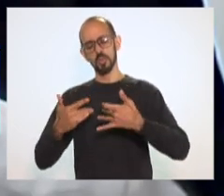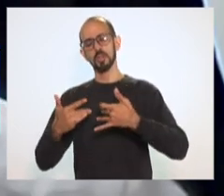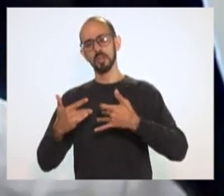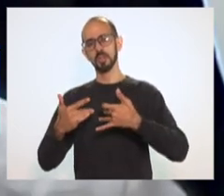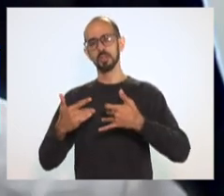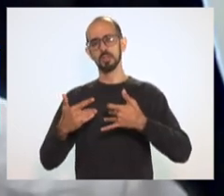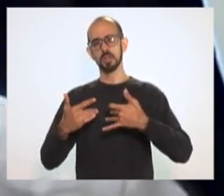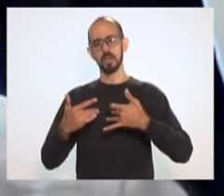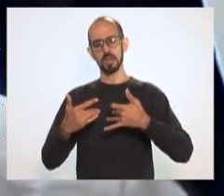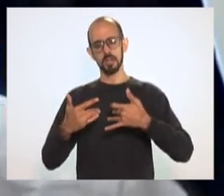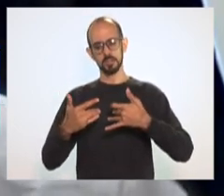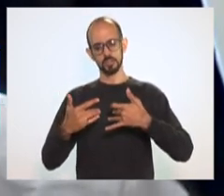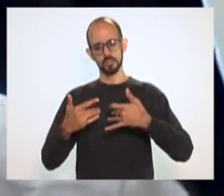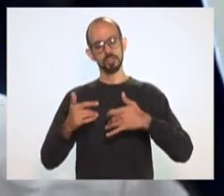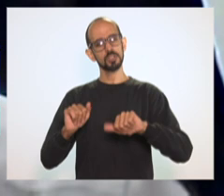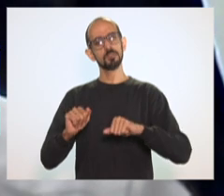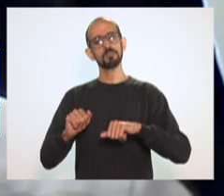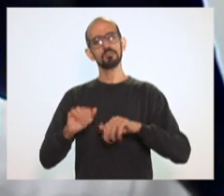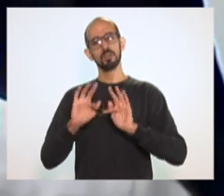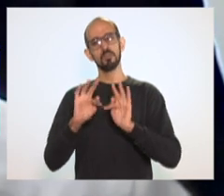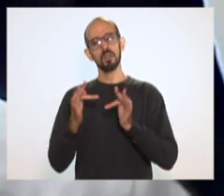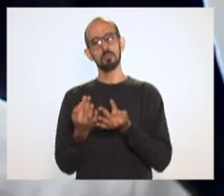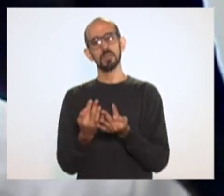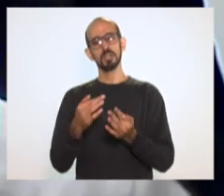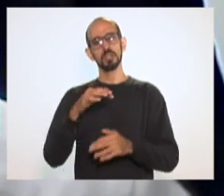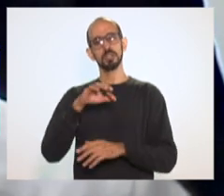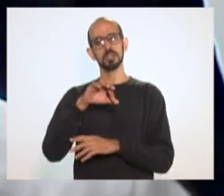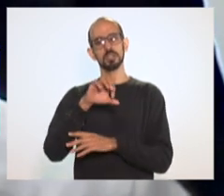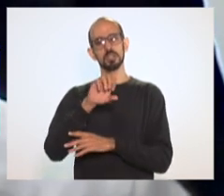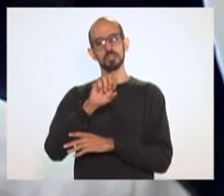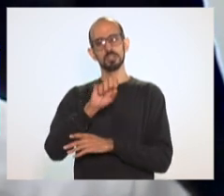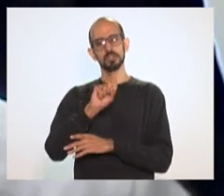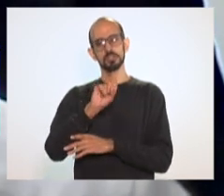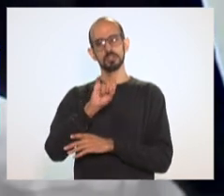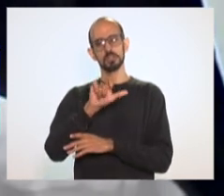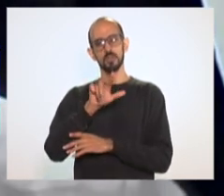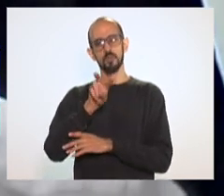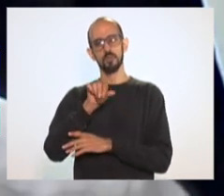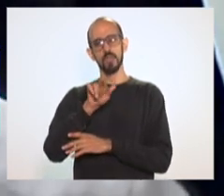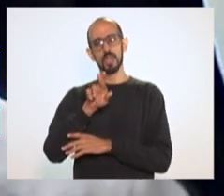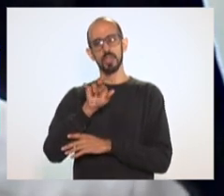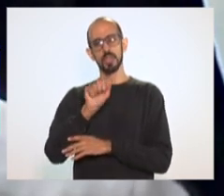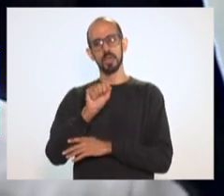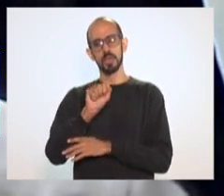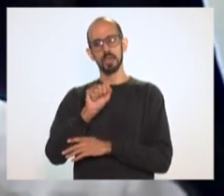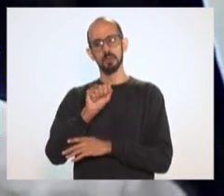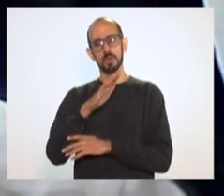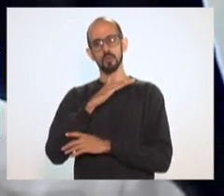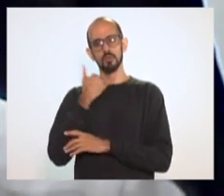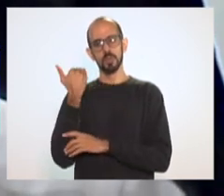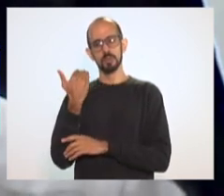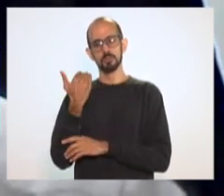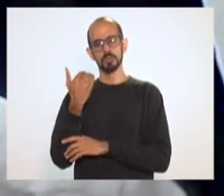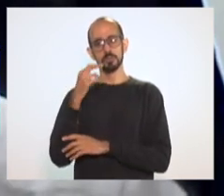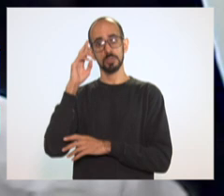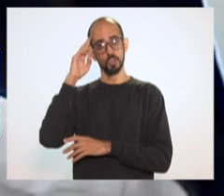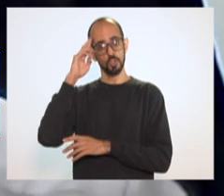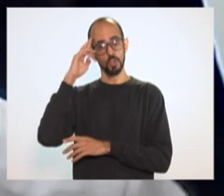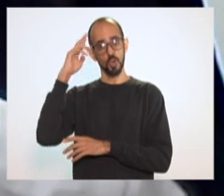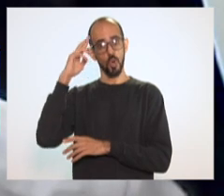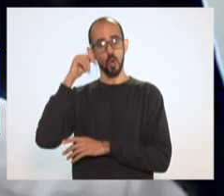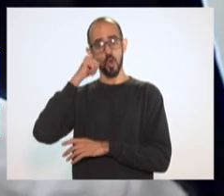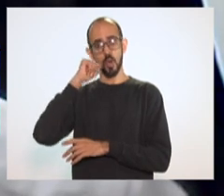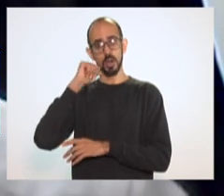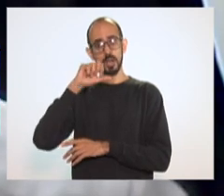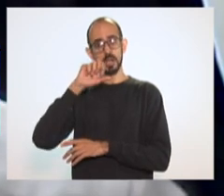minhas condolências à família Silveira pelo falecimento de Dona Ismélia que aos 92 anos